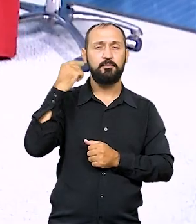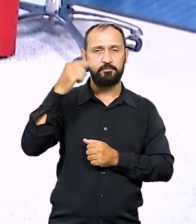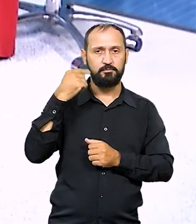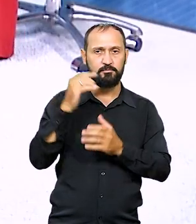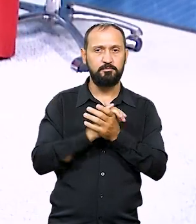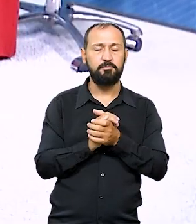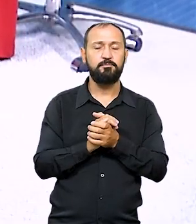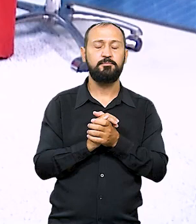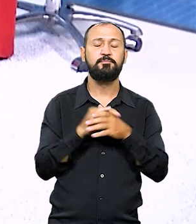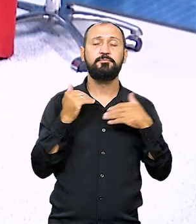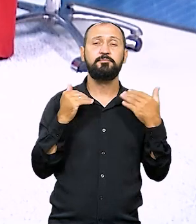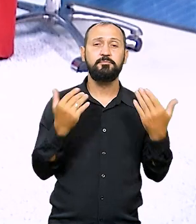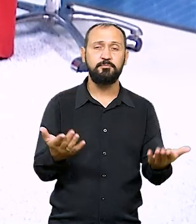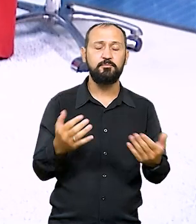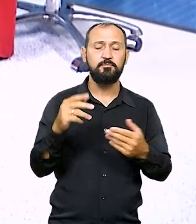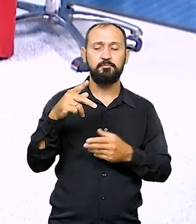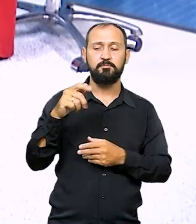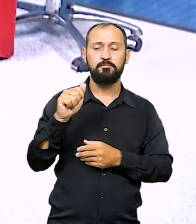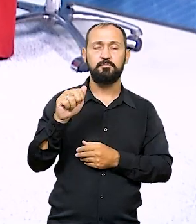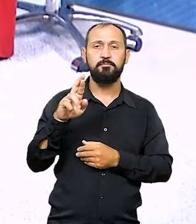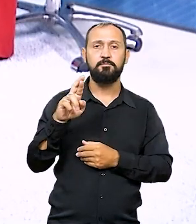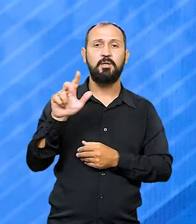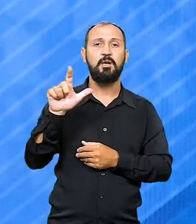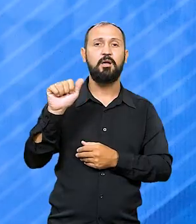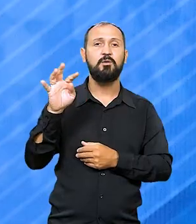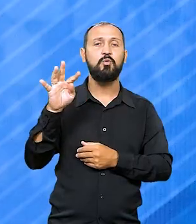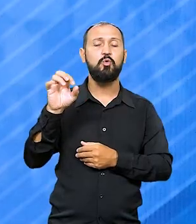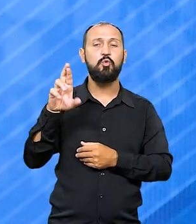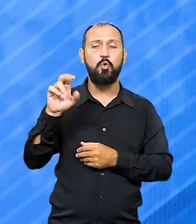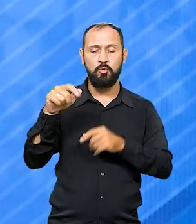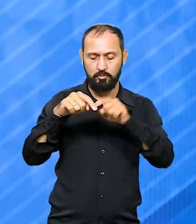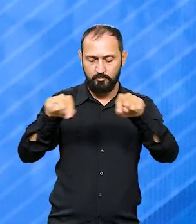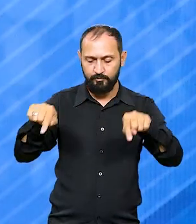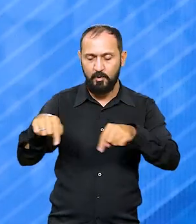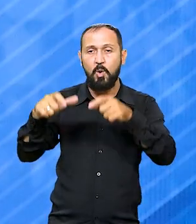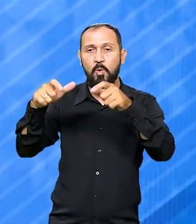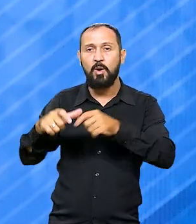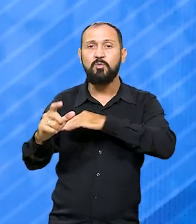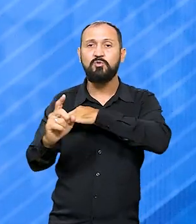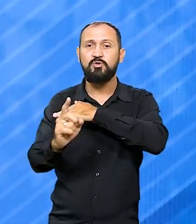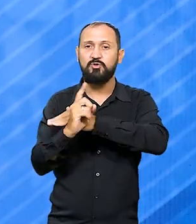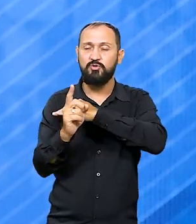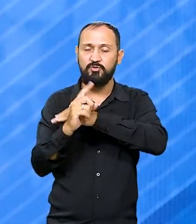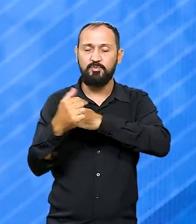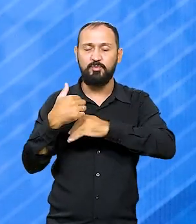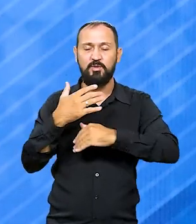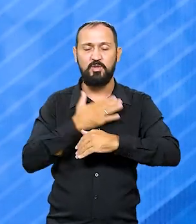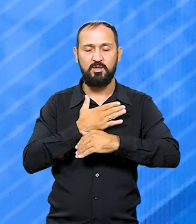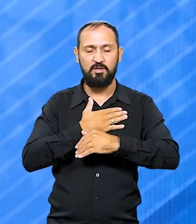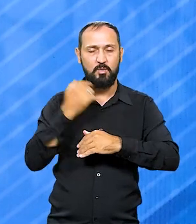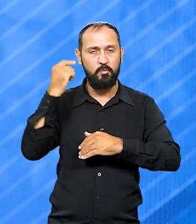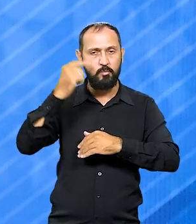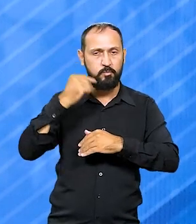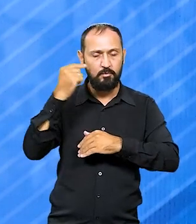advocacia. Silvia, então, o parlatório é o local de atendimento do advogado. É onde você